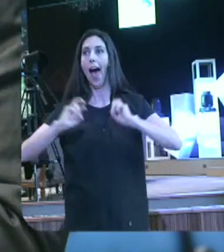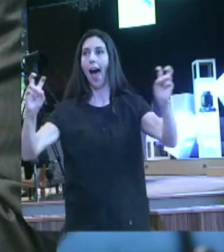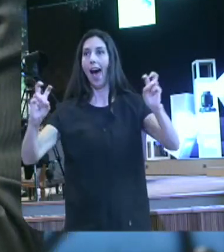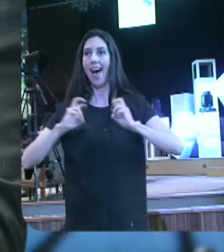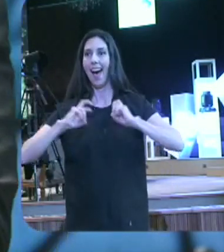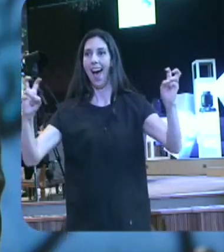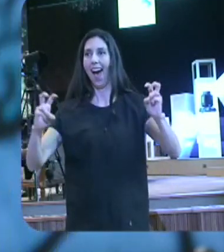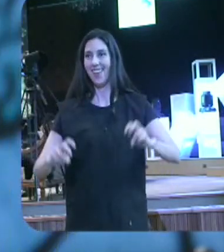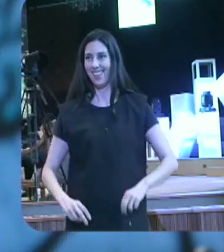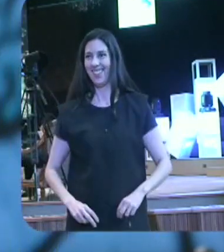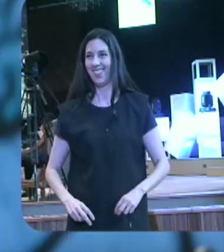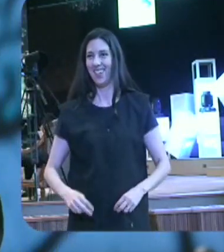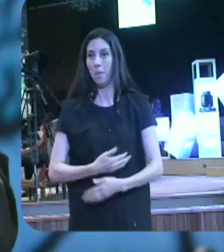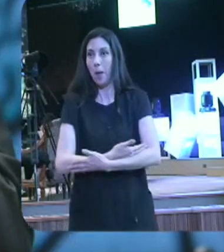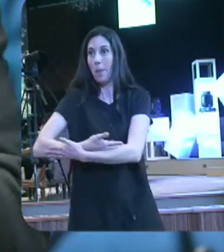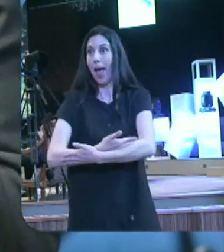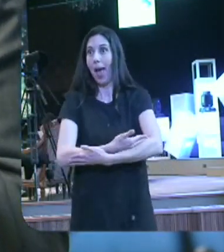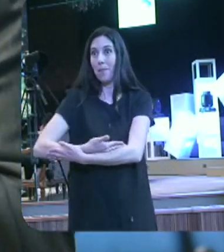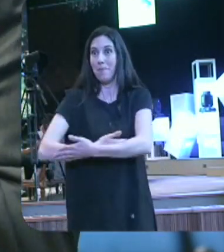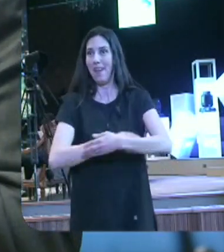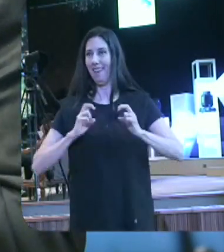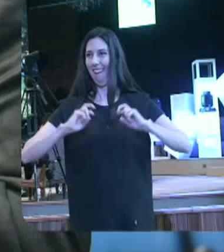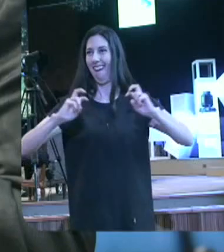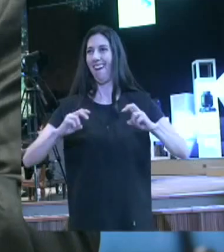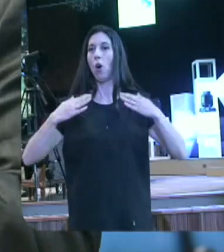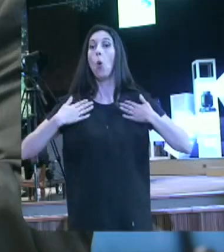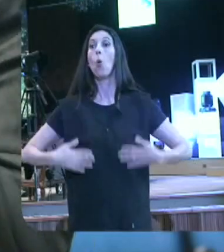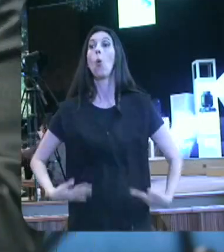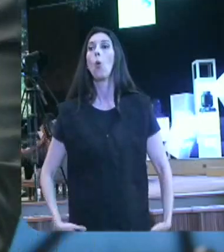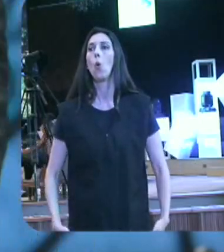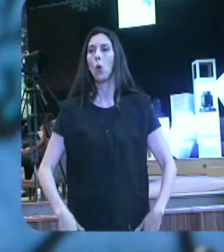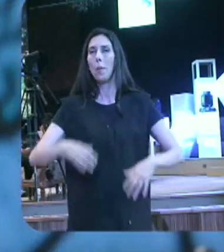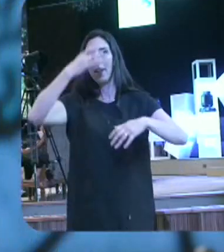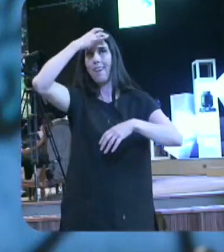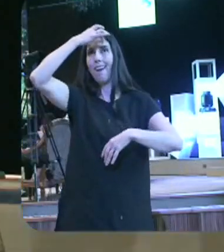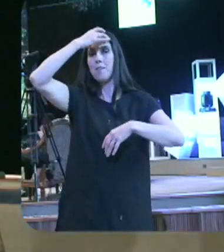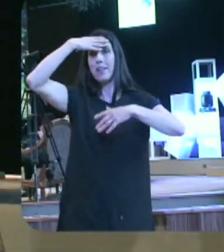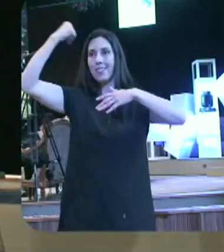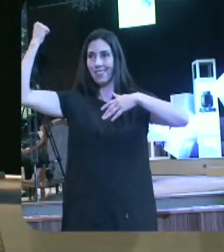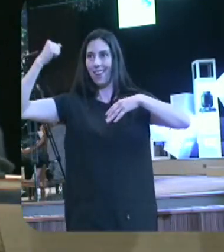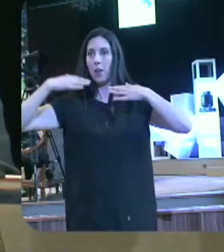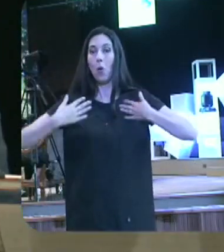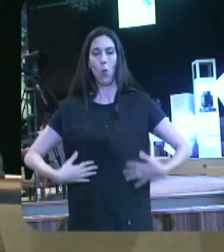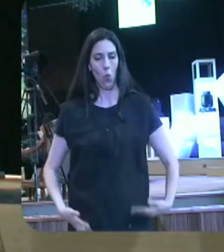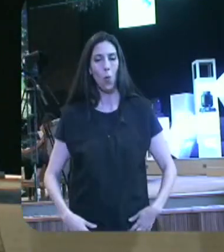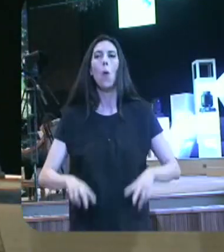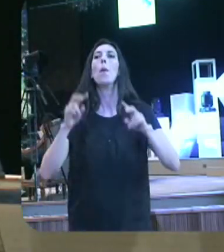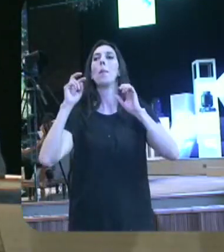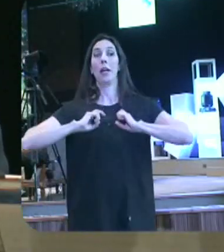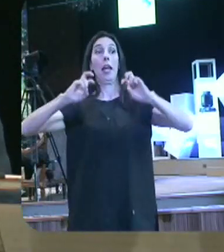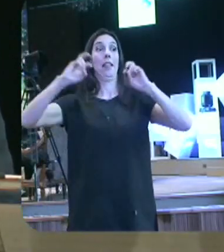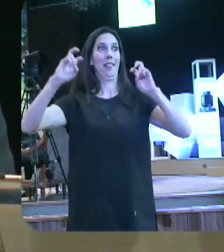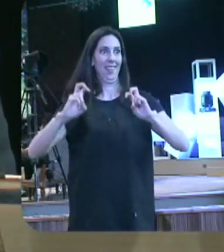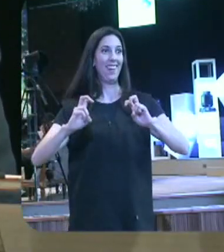uma vez, o Senhor mostrou o meu coração. E Ele disse assim: